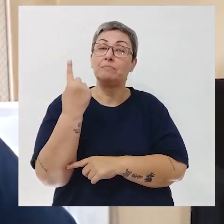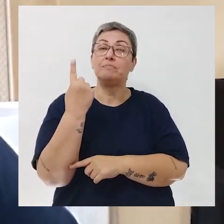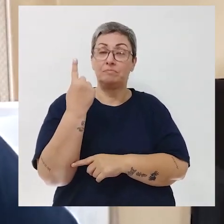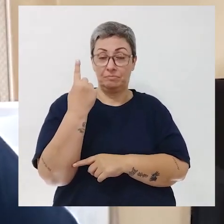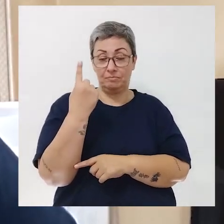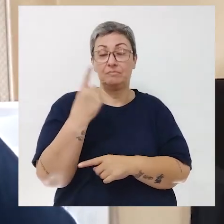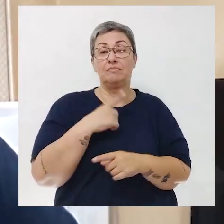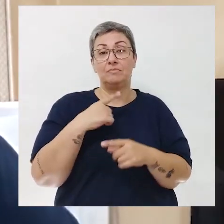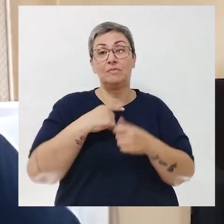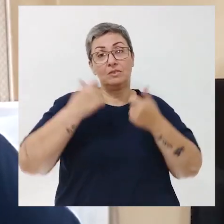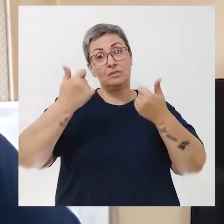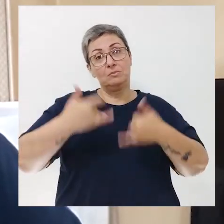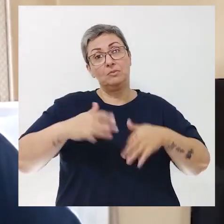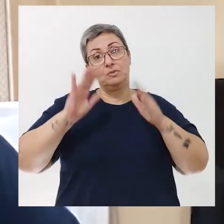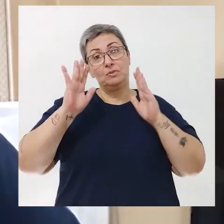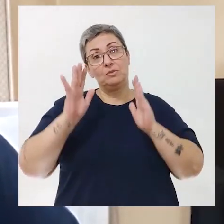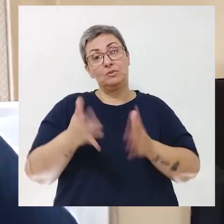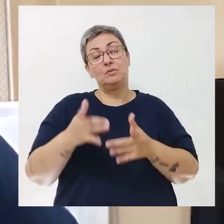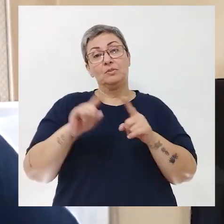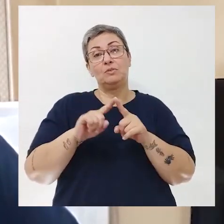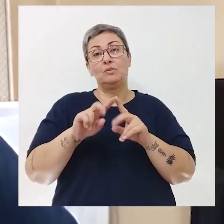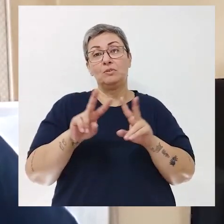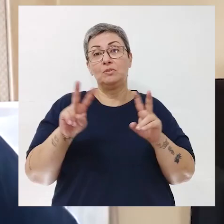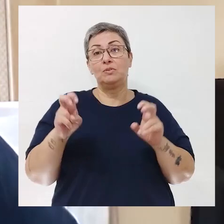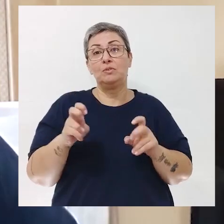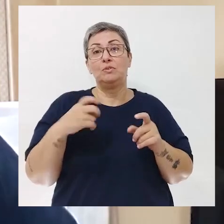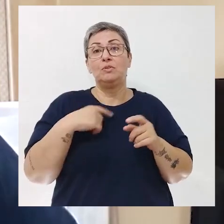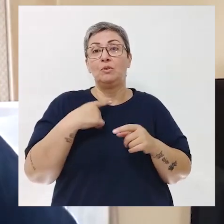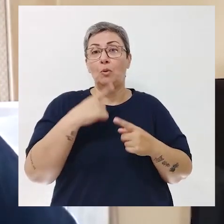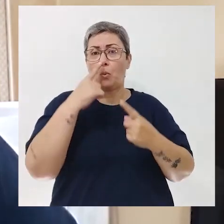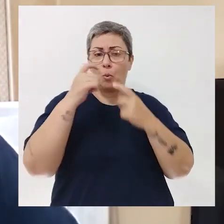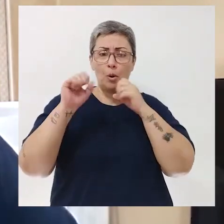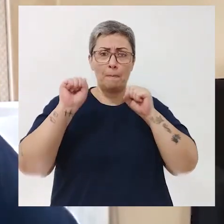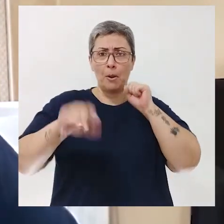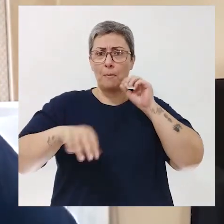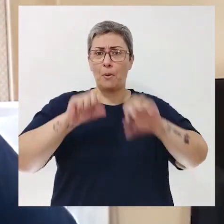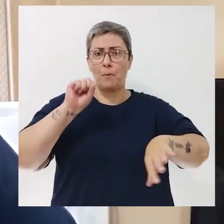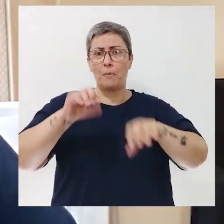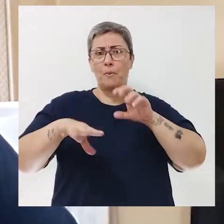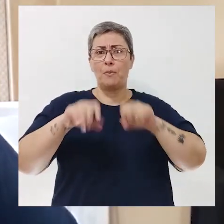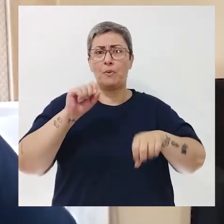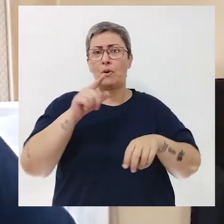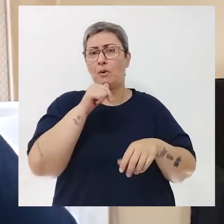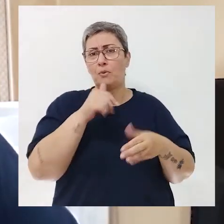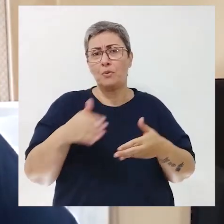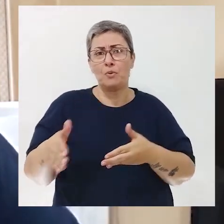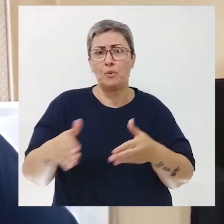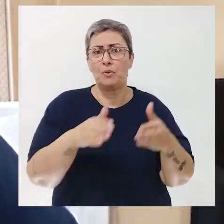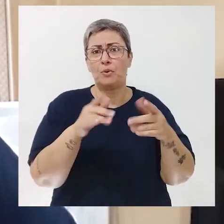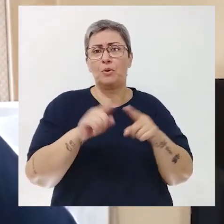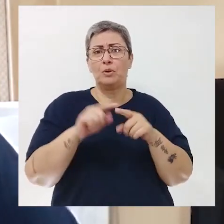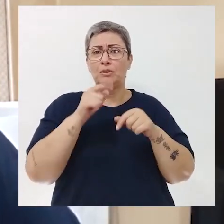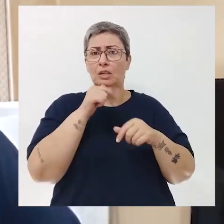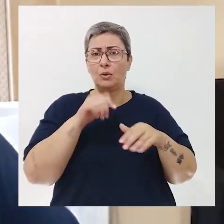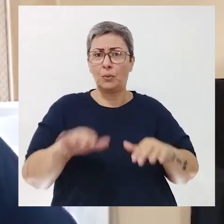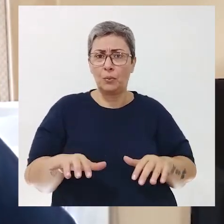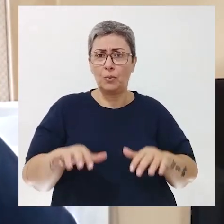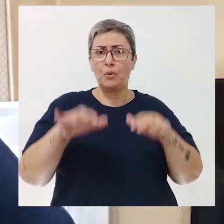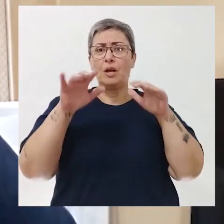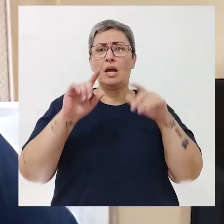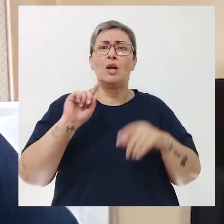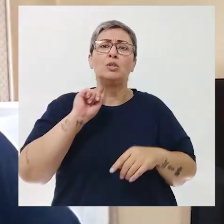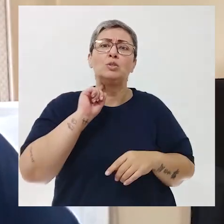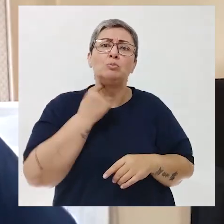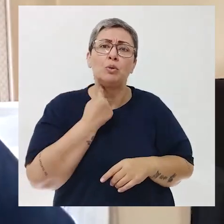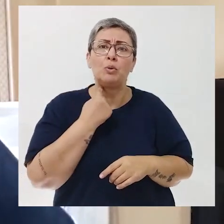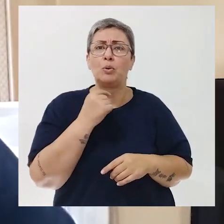lugar, né? A gente falou muito sobre essa questão dos lixos, jogar lixo no rio, de enchente,